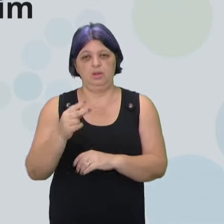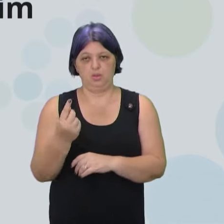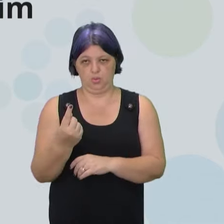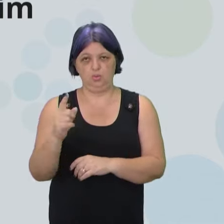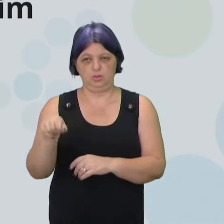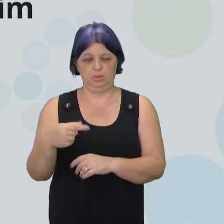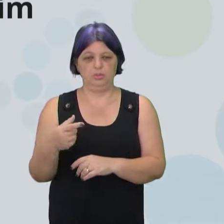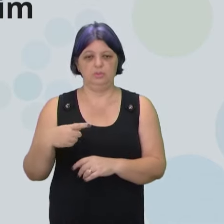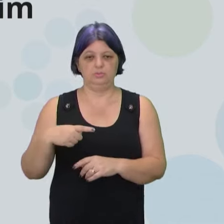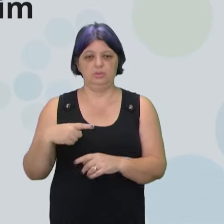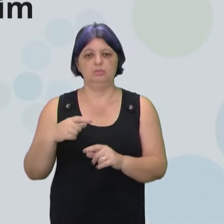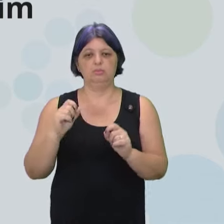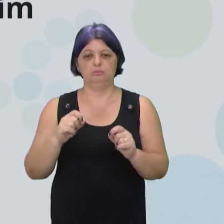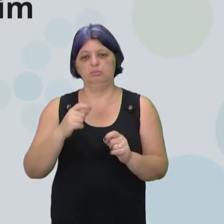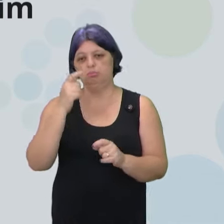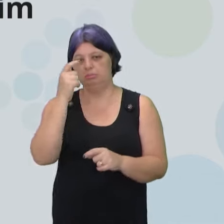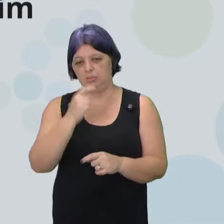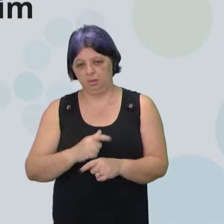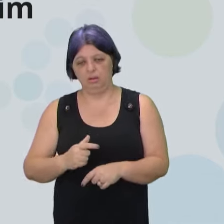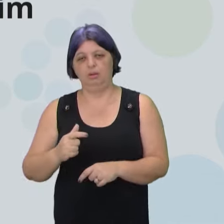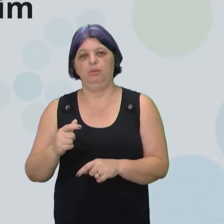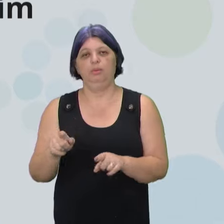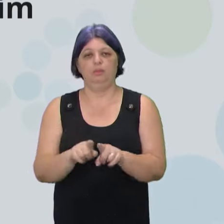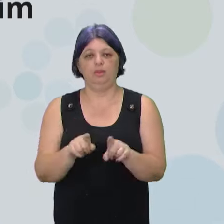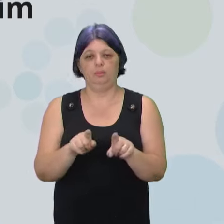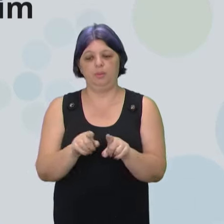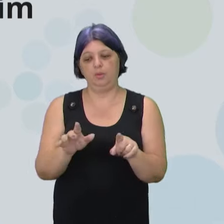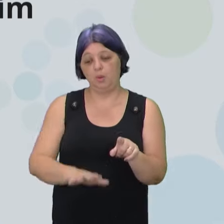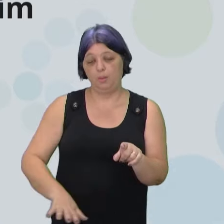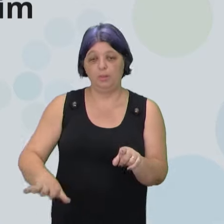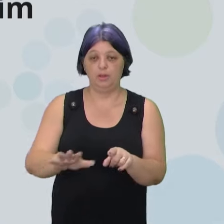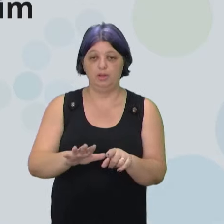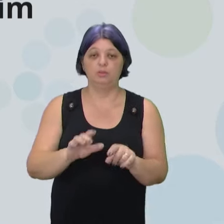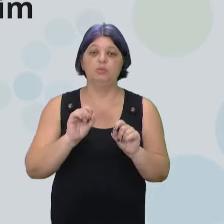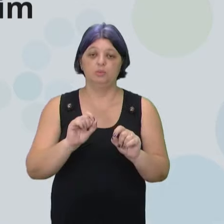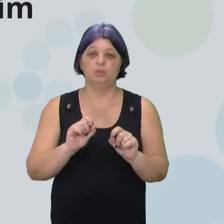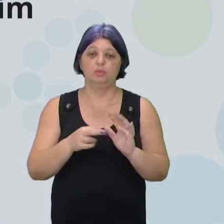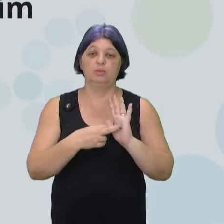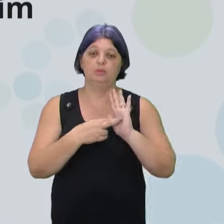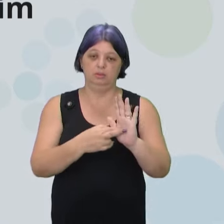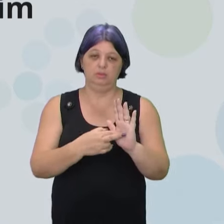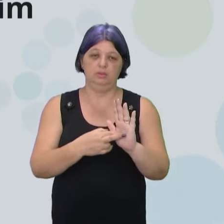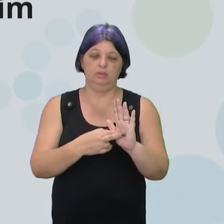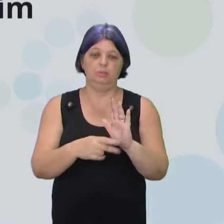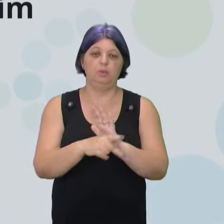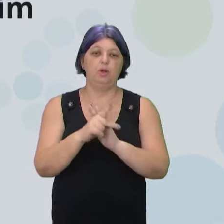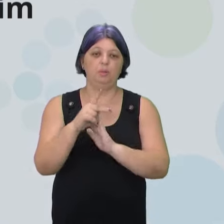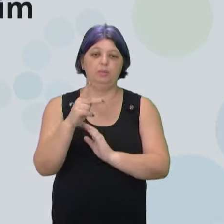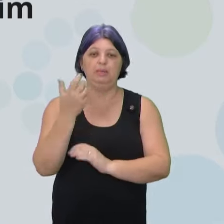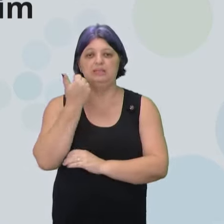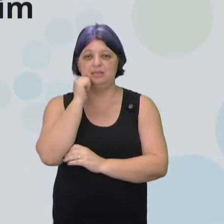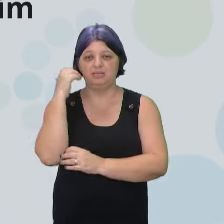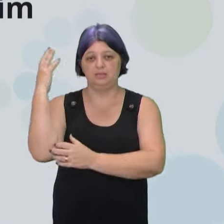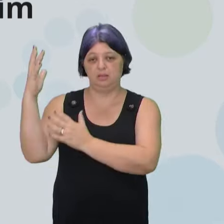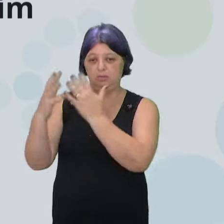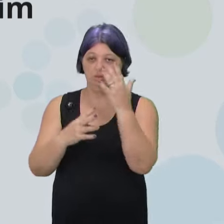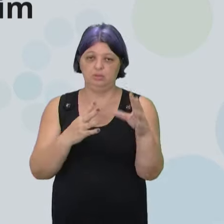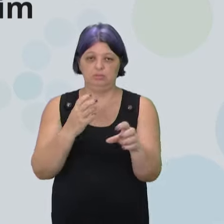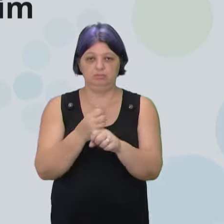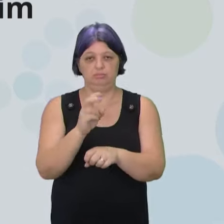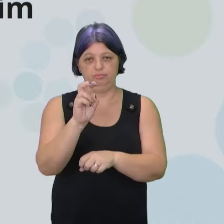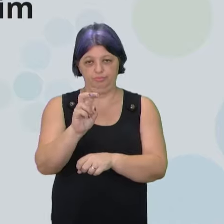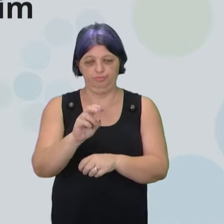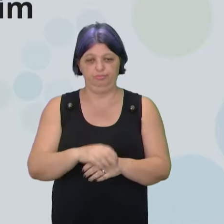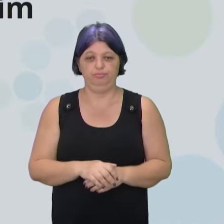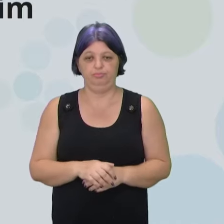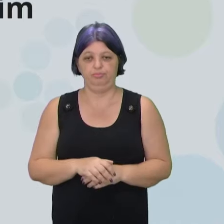corrigir, é o indivíduo e o ambiente, tá? E o ambiente vai representar aqui, então, as ciências da natureza. Com 5 componentes, nós estamos aí